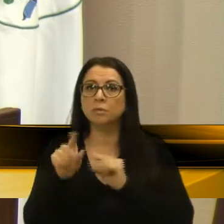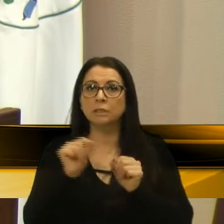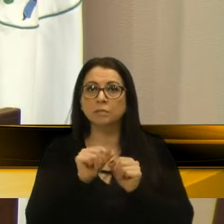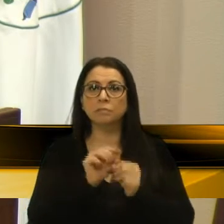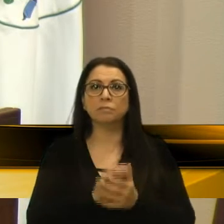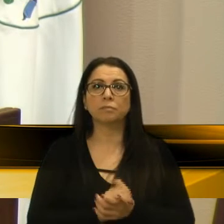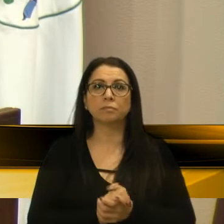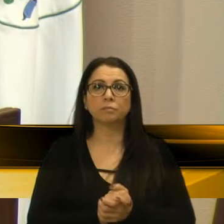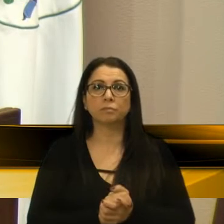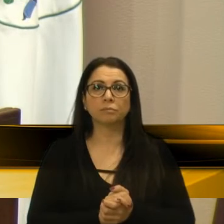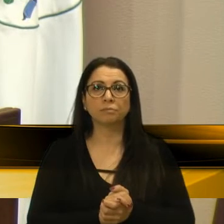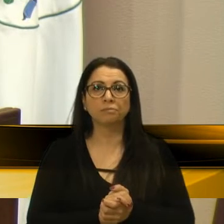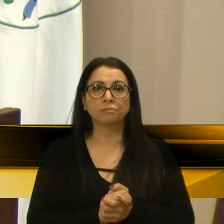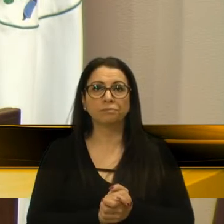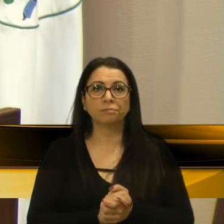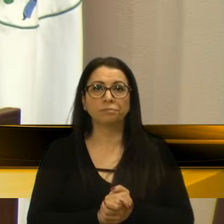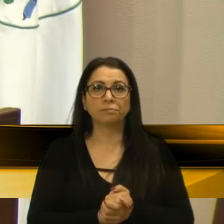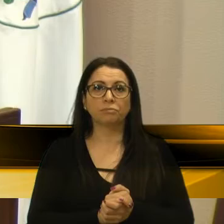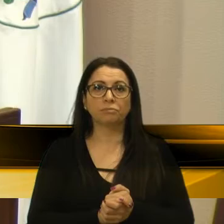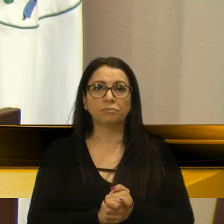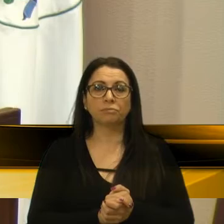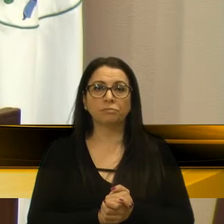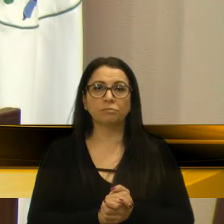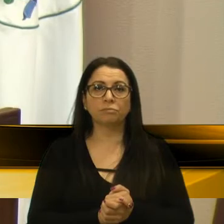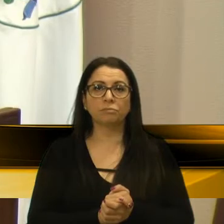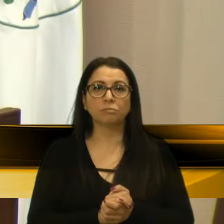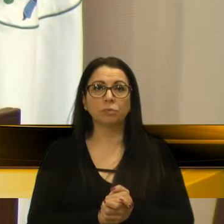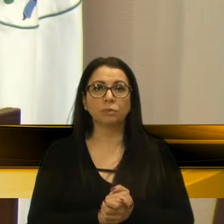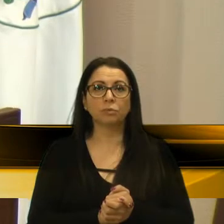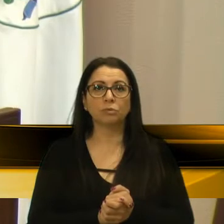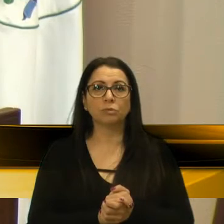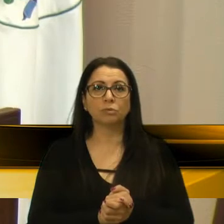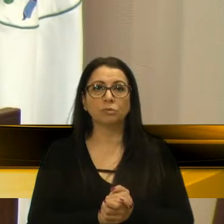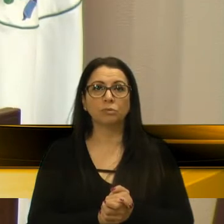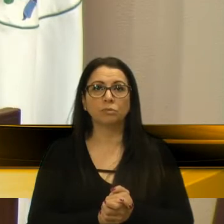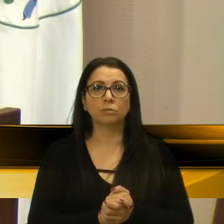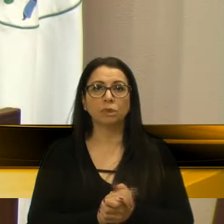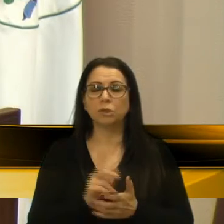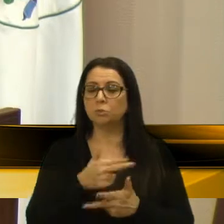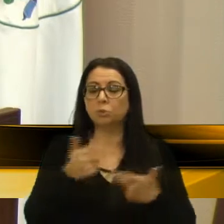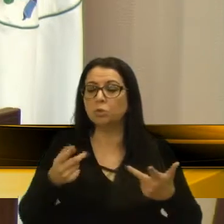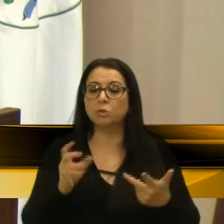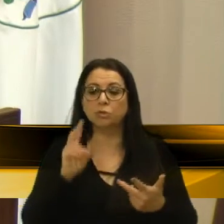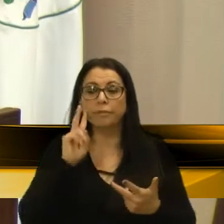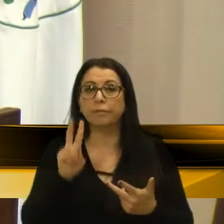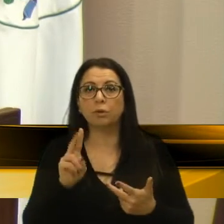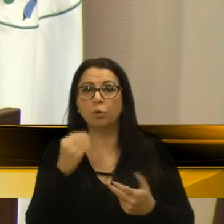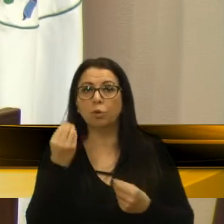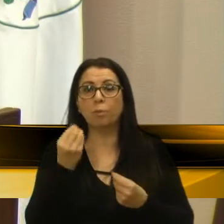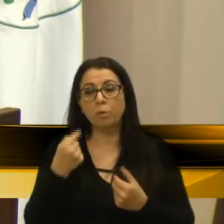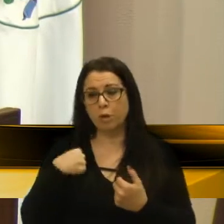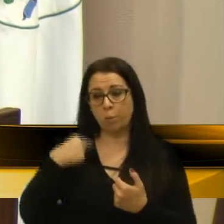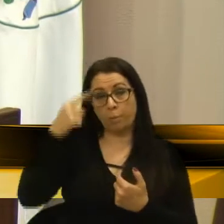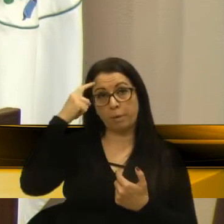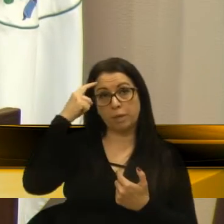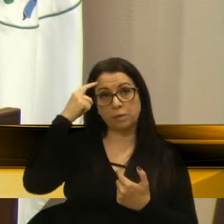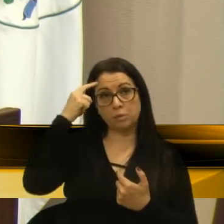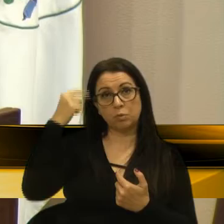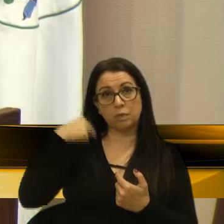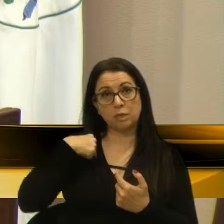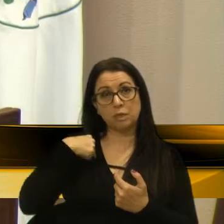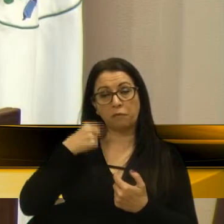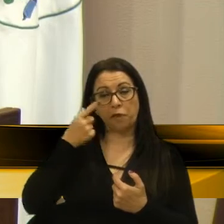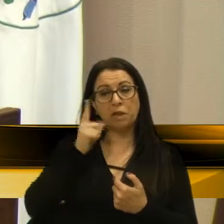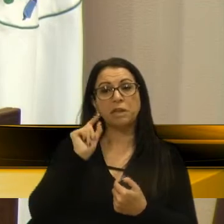fazer: quando a gente pensa, diante de uma situação, como eu penso no que eu vou ganhar